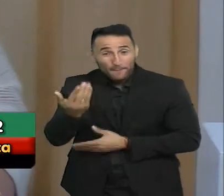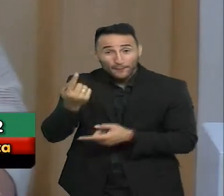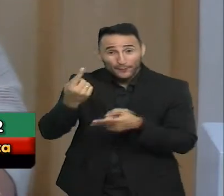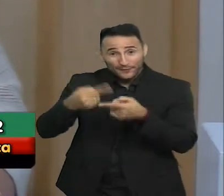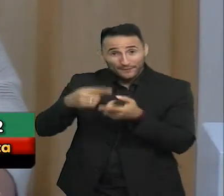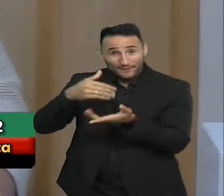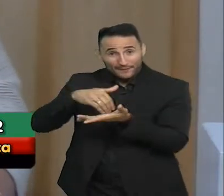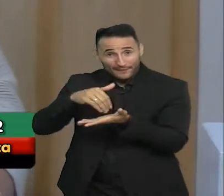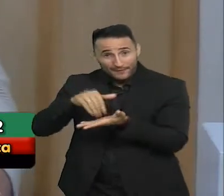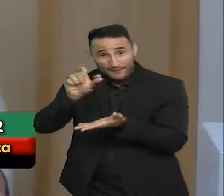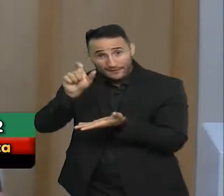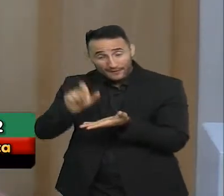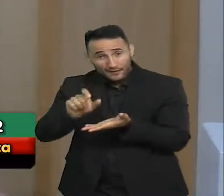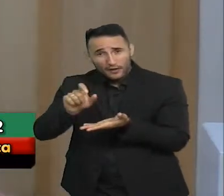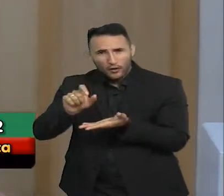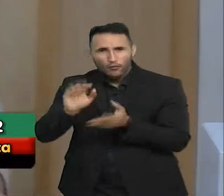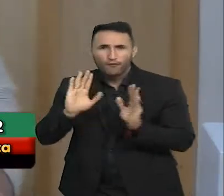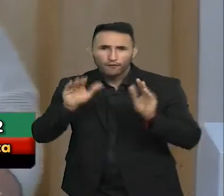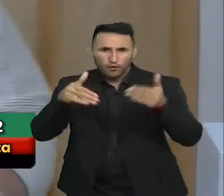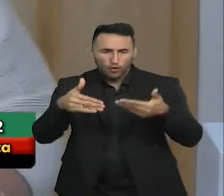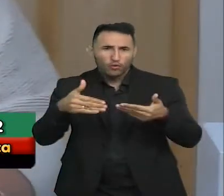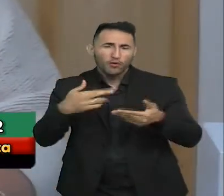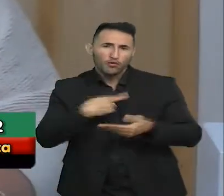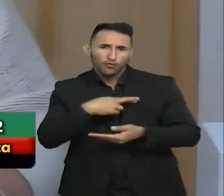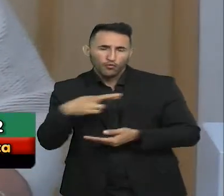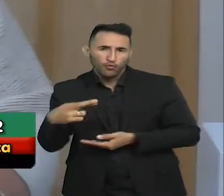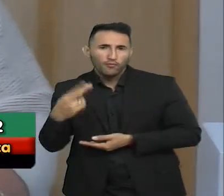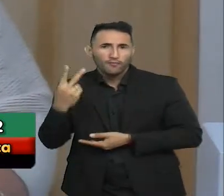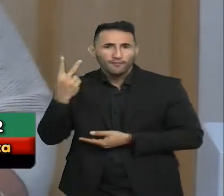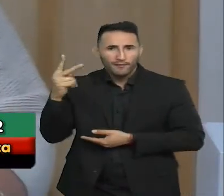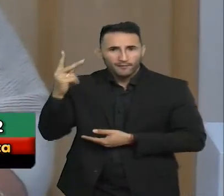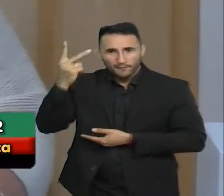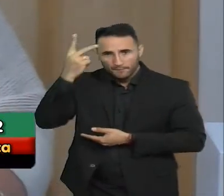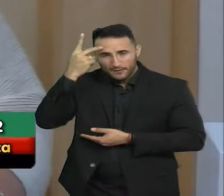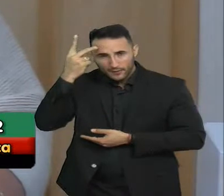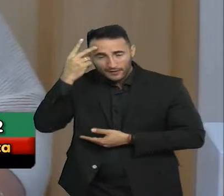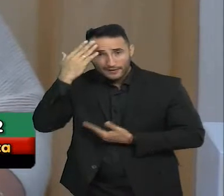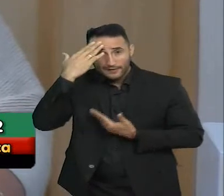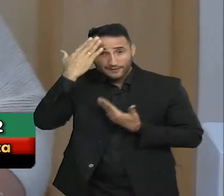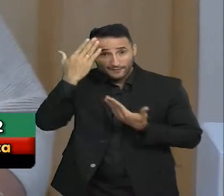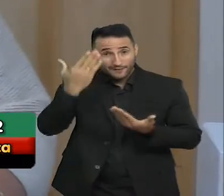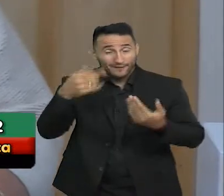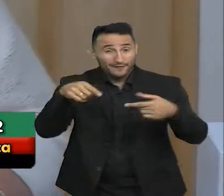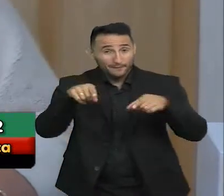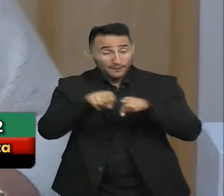secretária do Fórum Interreligioso do Estado de São Paulo. Agradecer e